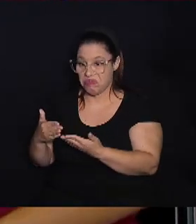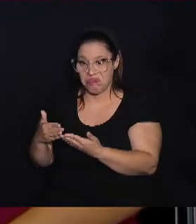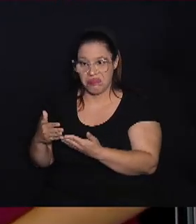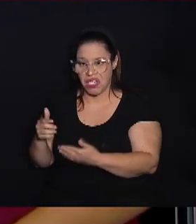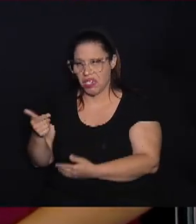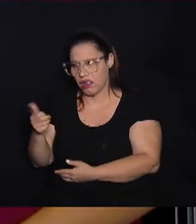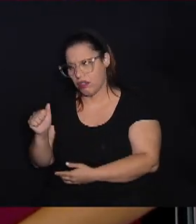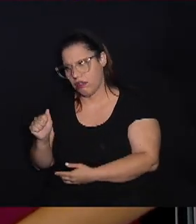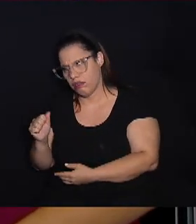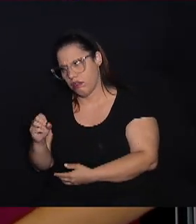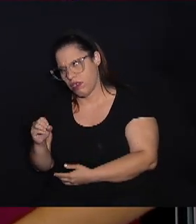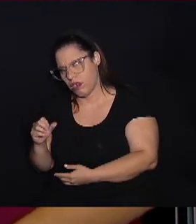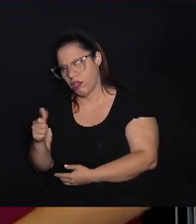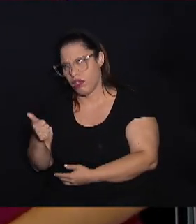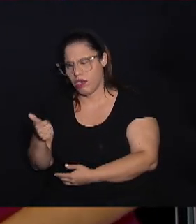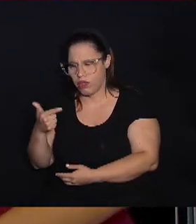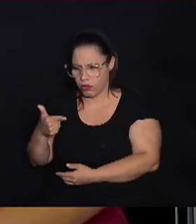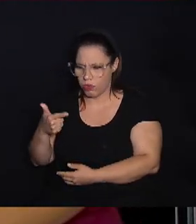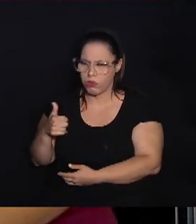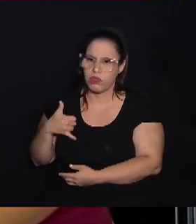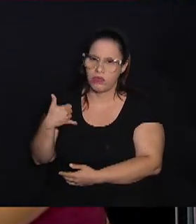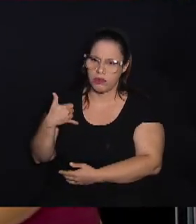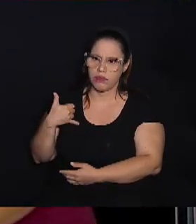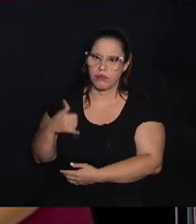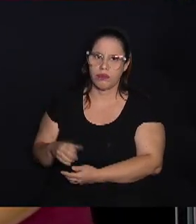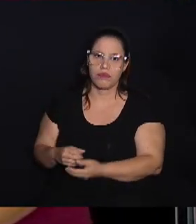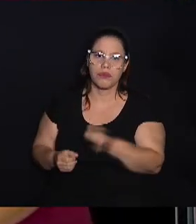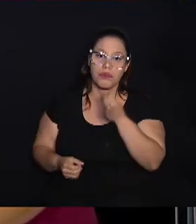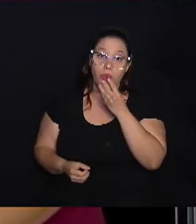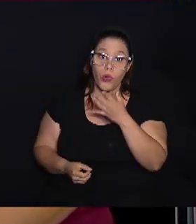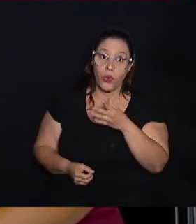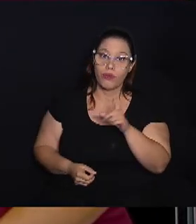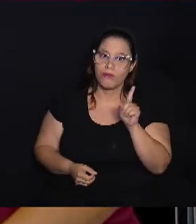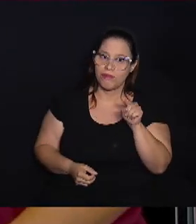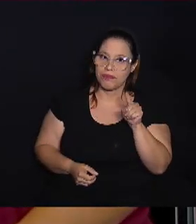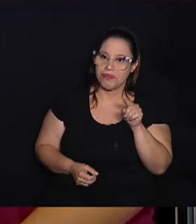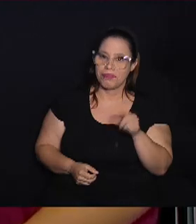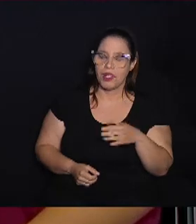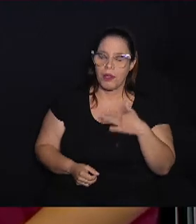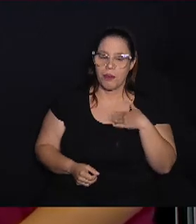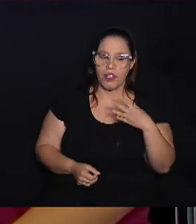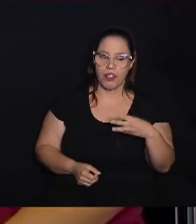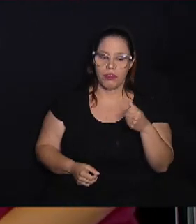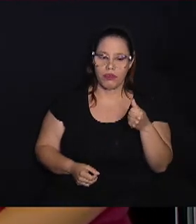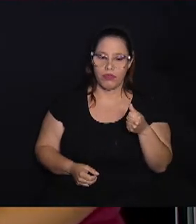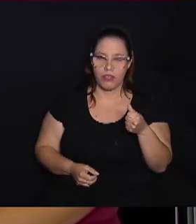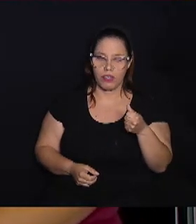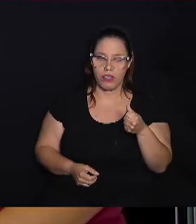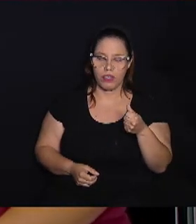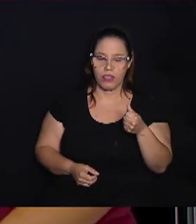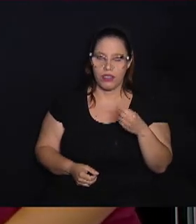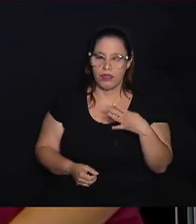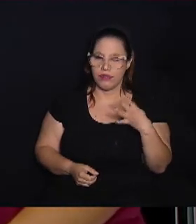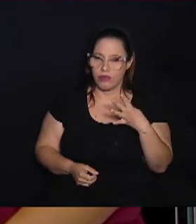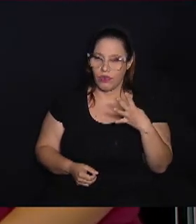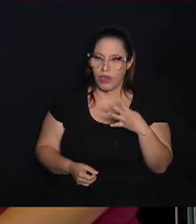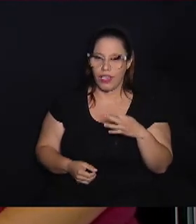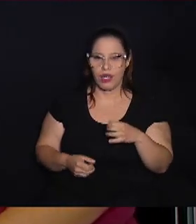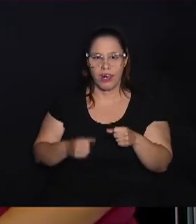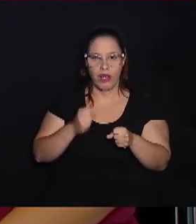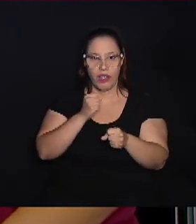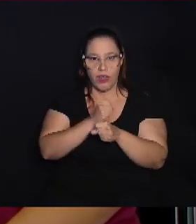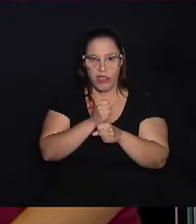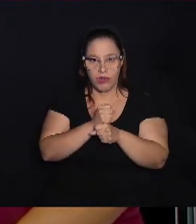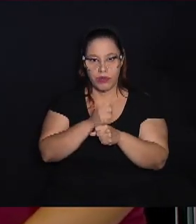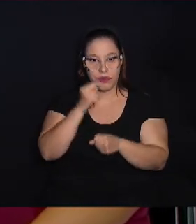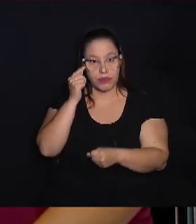10, 12 anos. Boa, boa. É isso aí. Não, que meu filho vai fazer 4, vai esperar um aninho, então. Bom, vamos